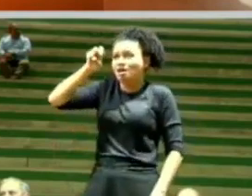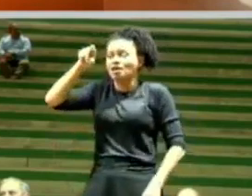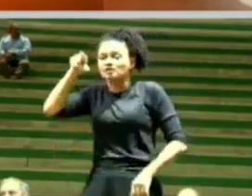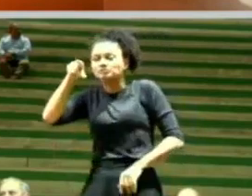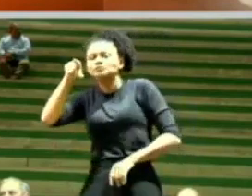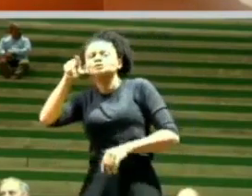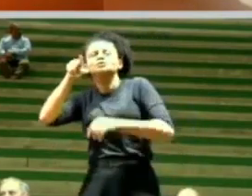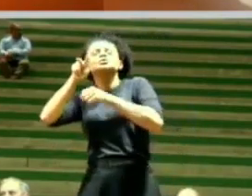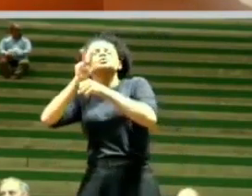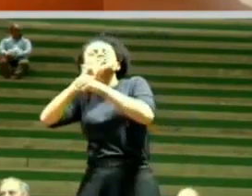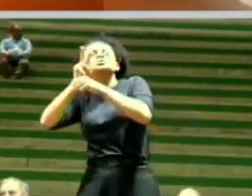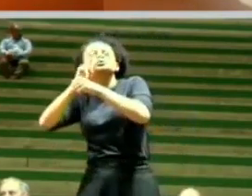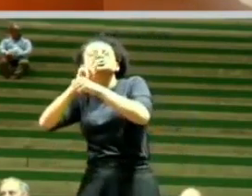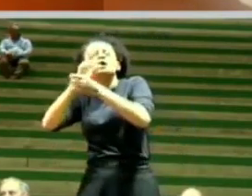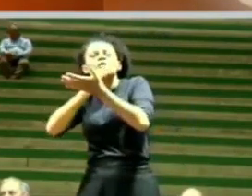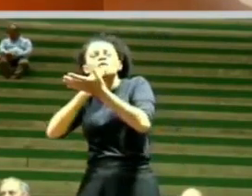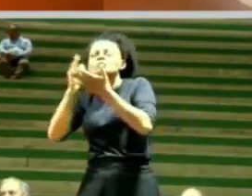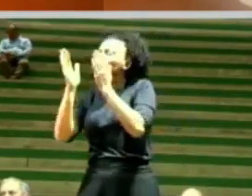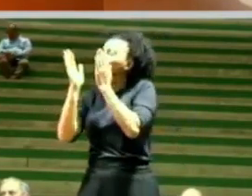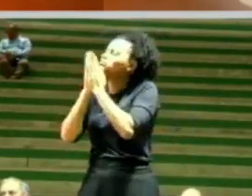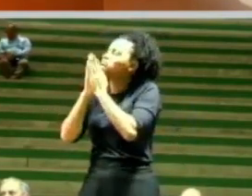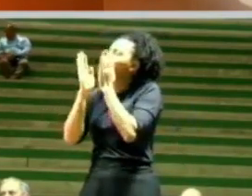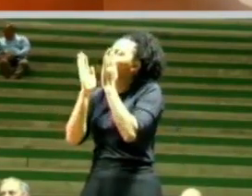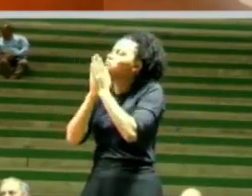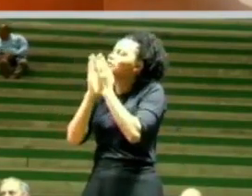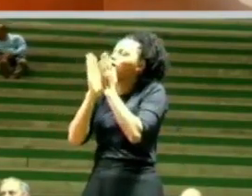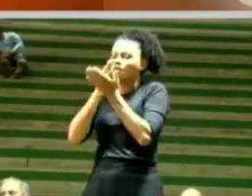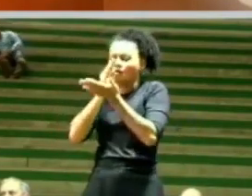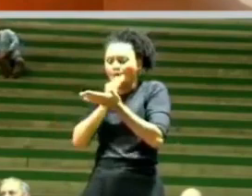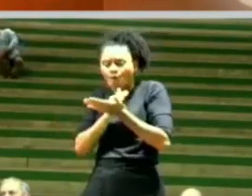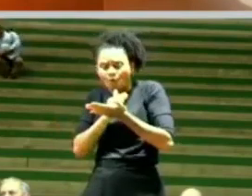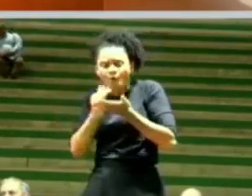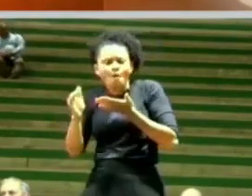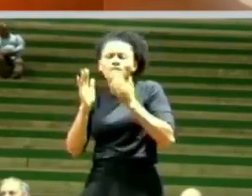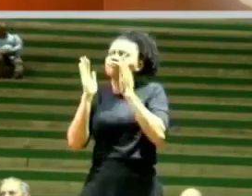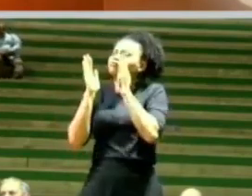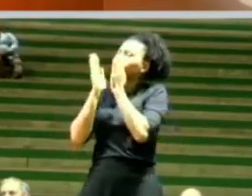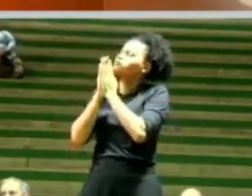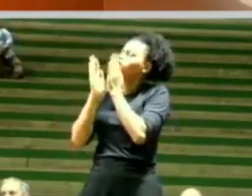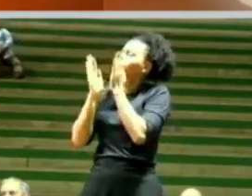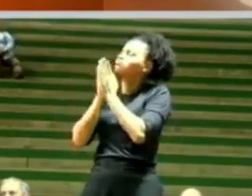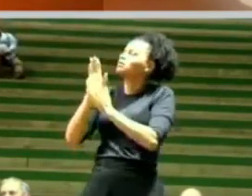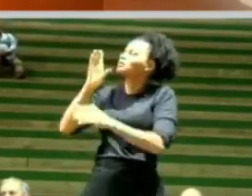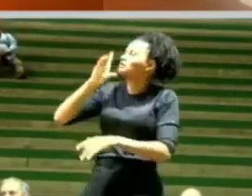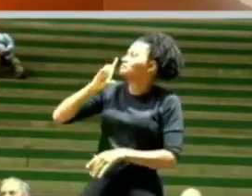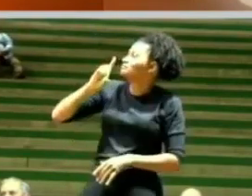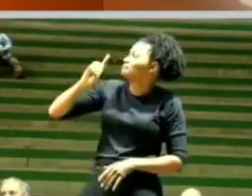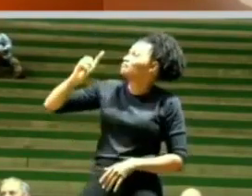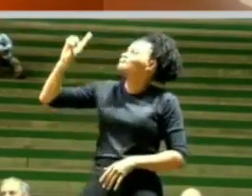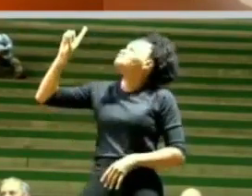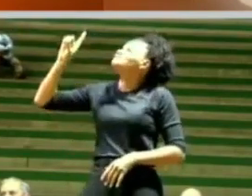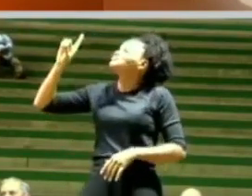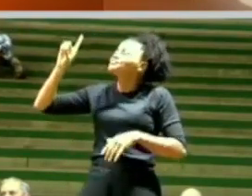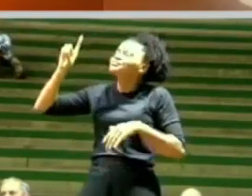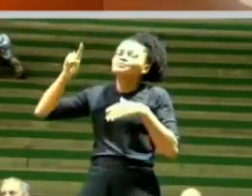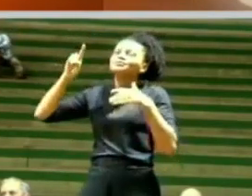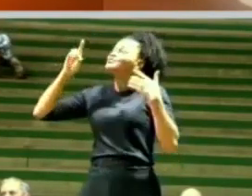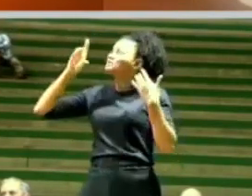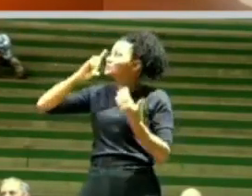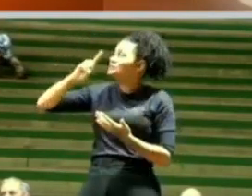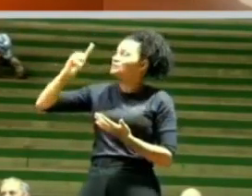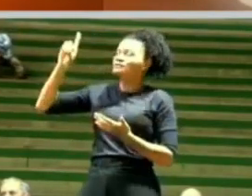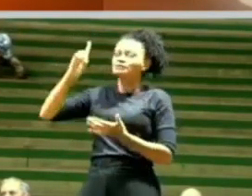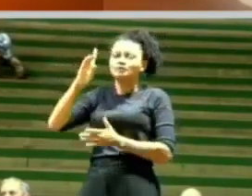ele começa a orar. Quando ele começa a orar, Deus, então, que estava